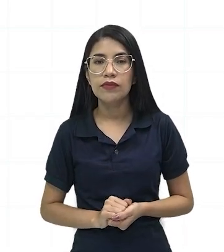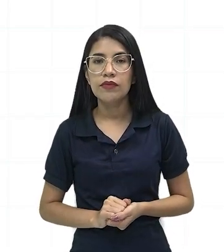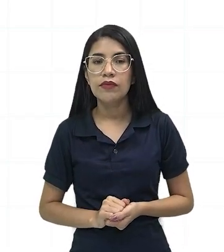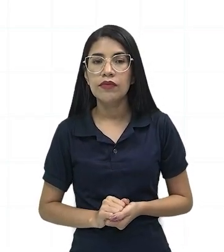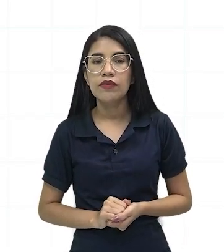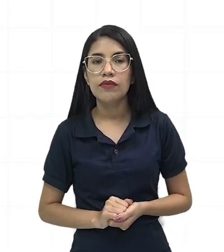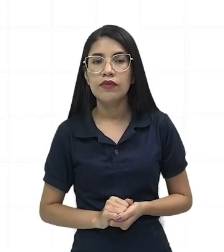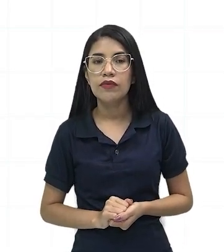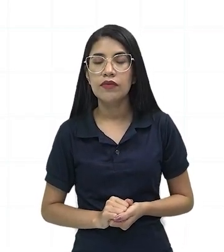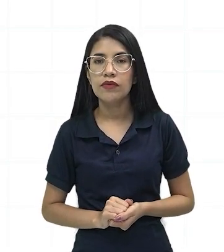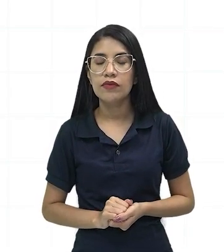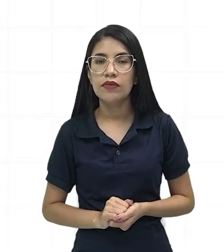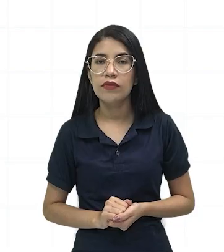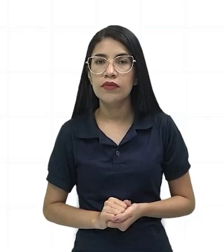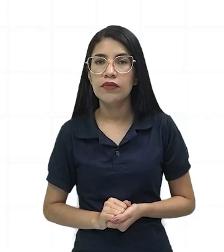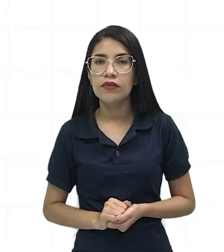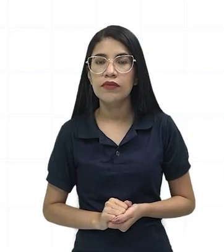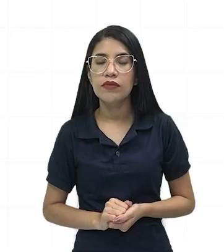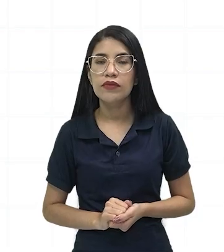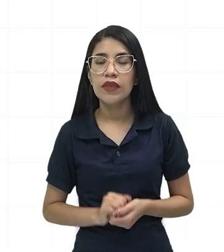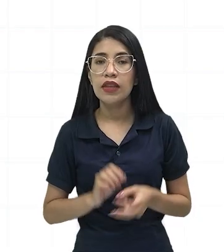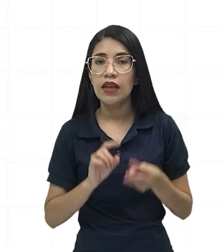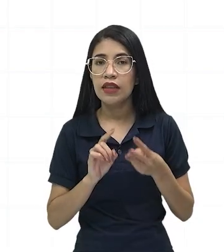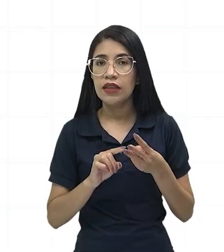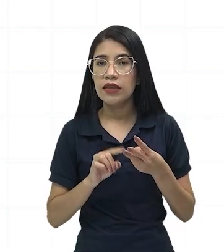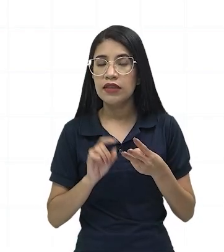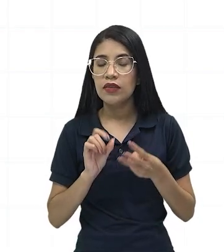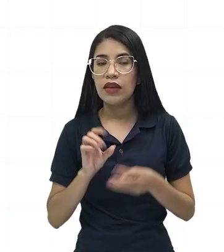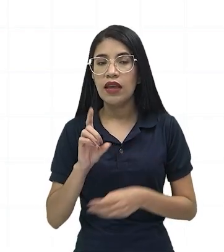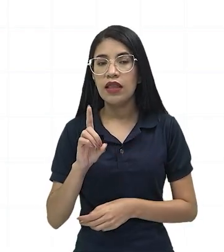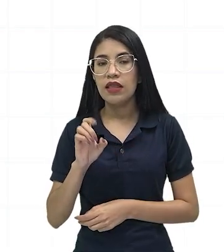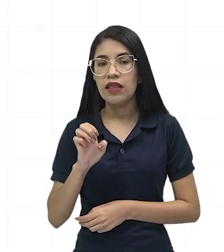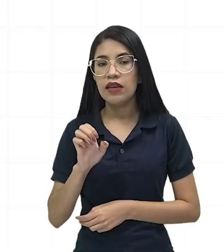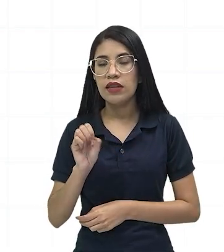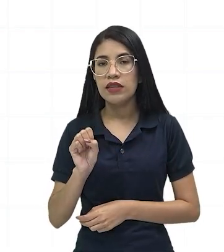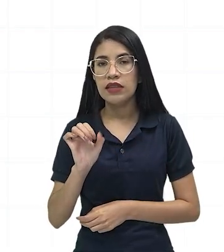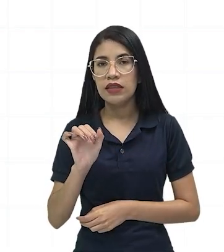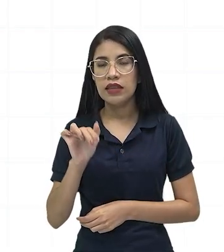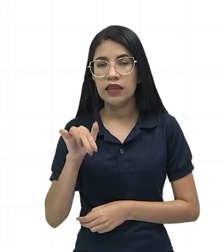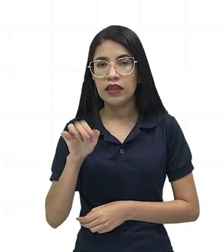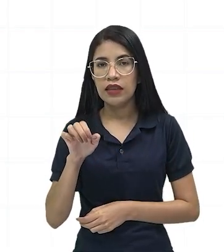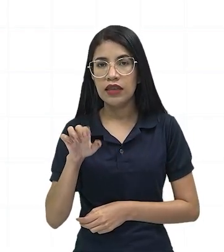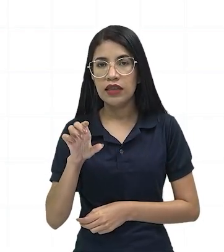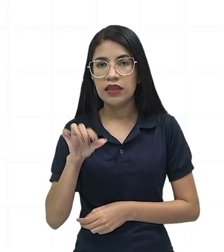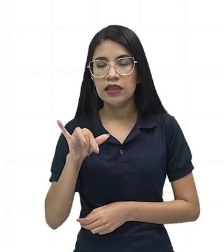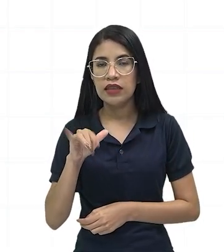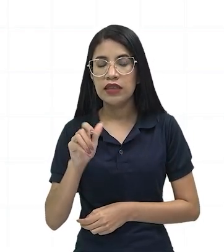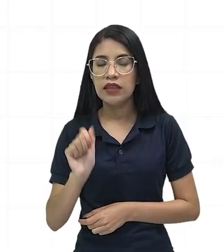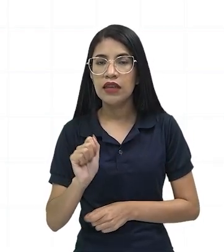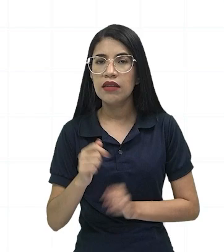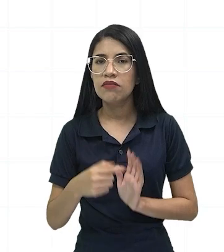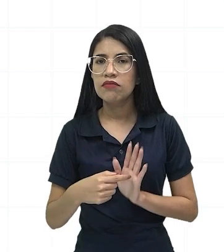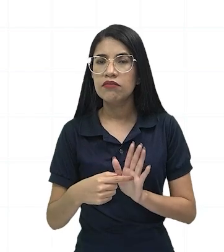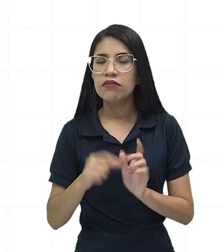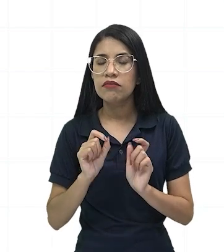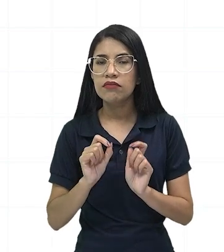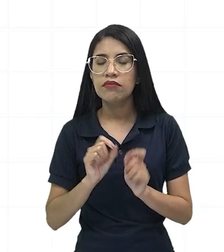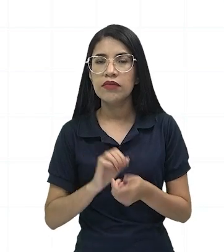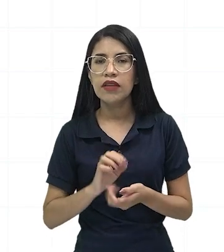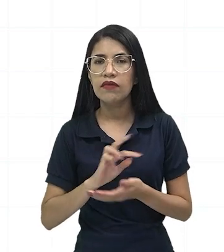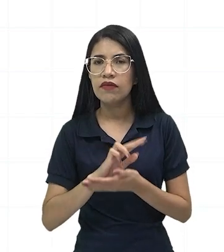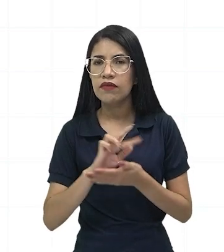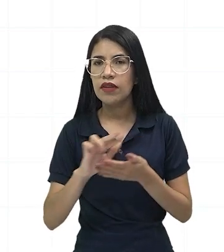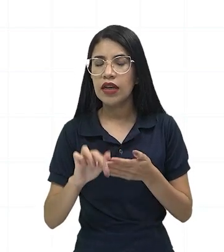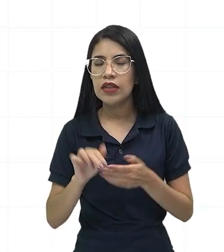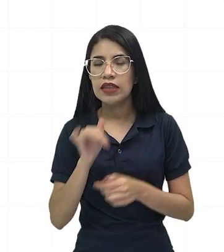sequência, a nossa próxima parte é a desinência, que é a parte final que vai expressar um monte de coisas, como